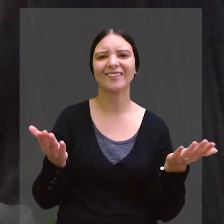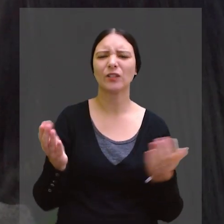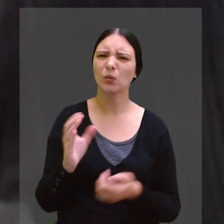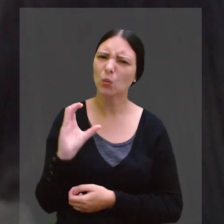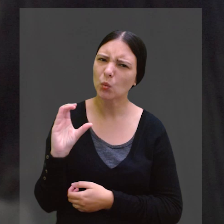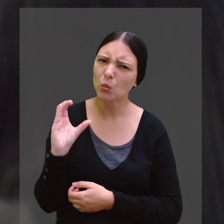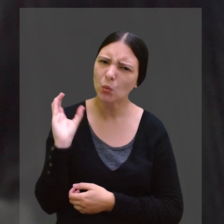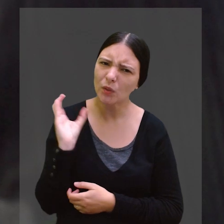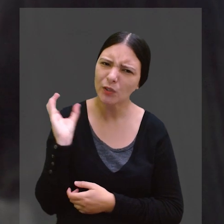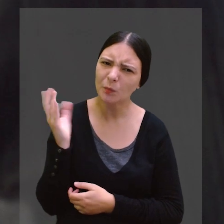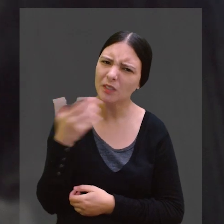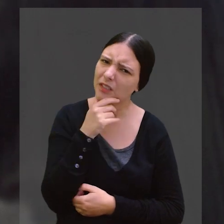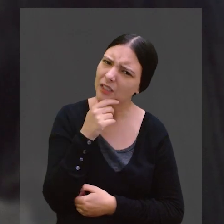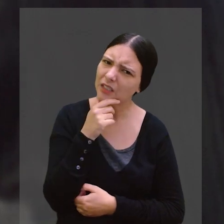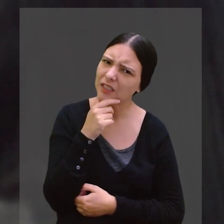Curitiba.